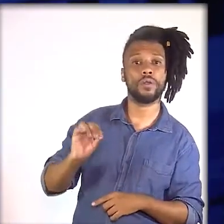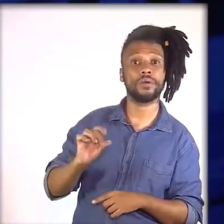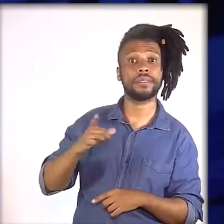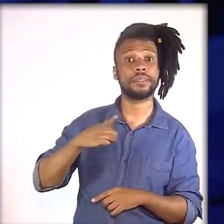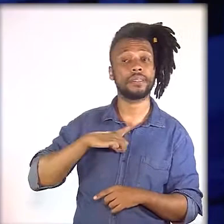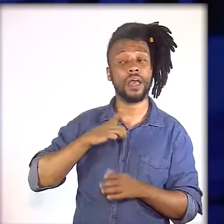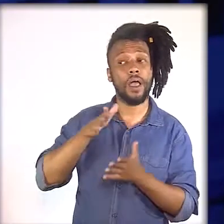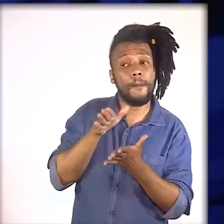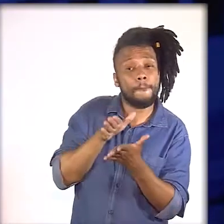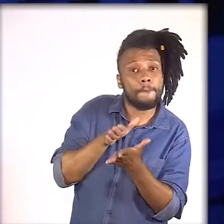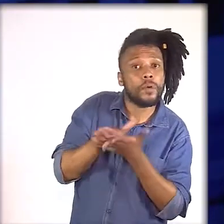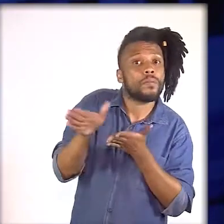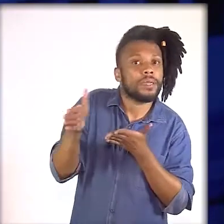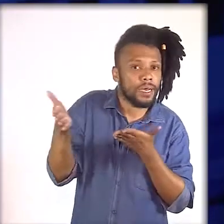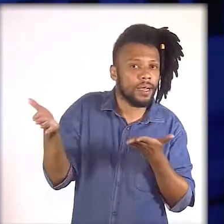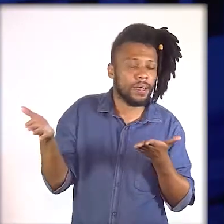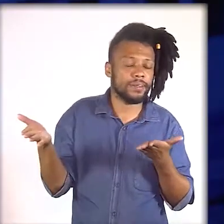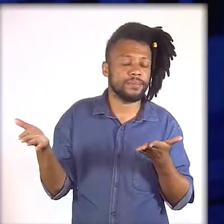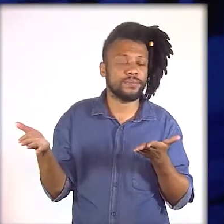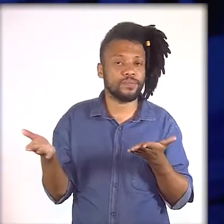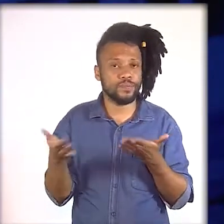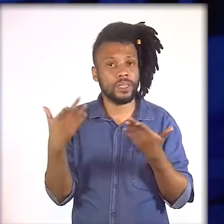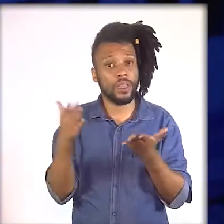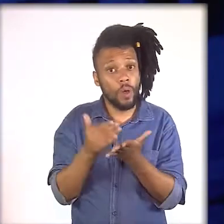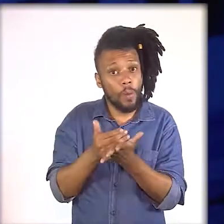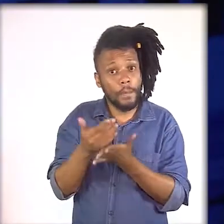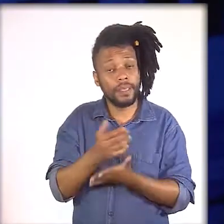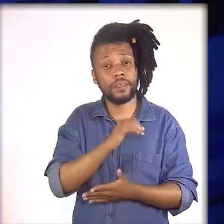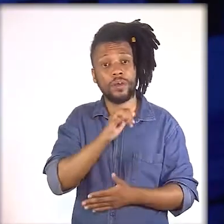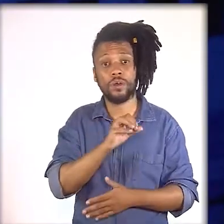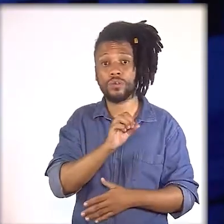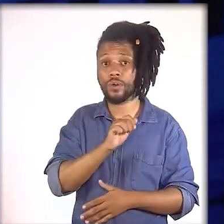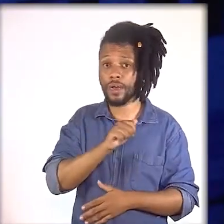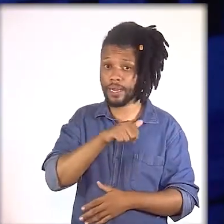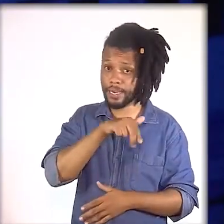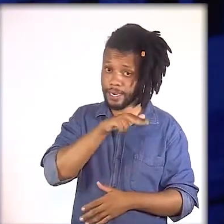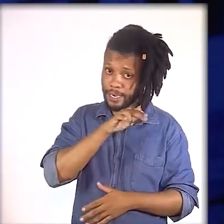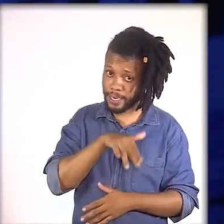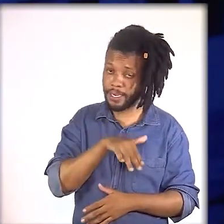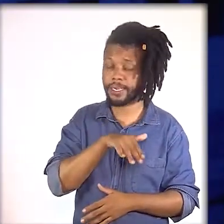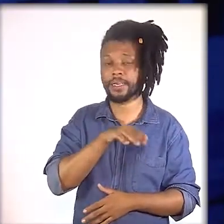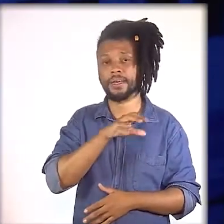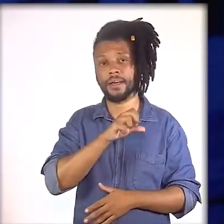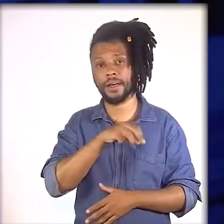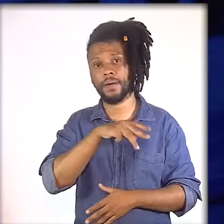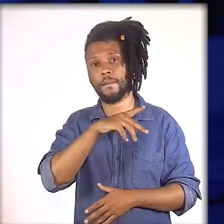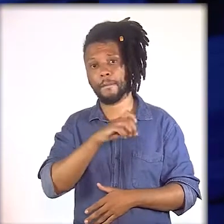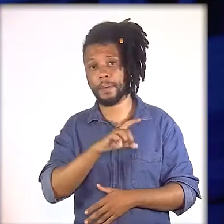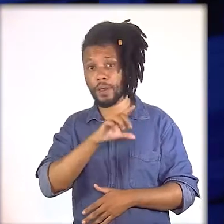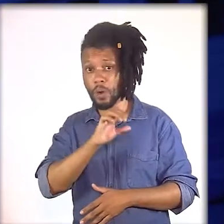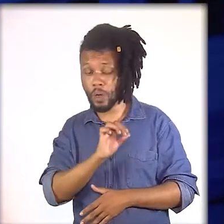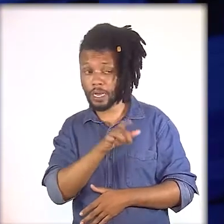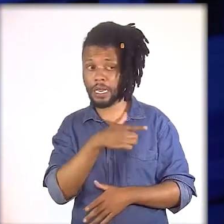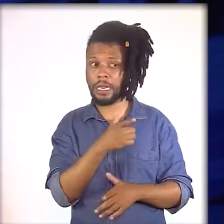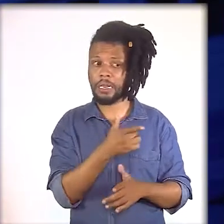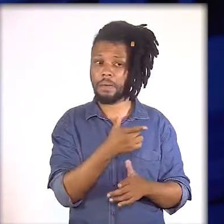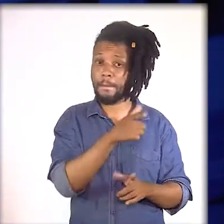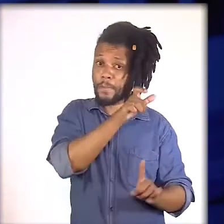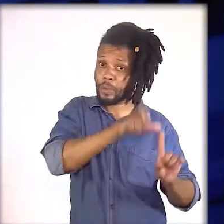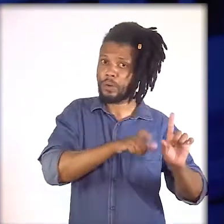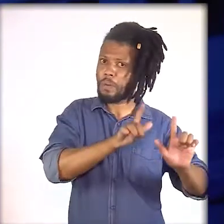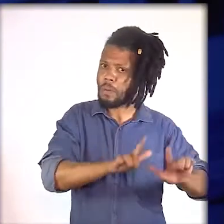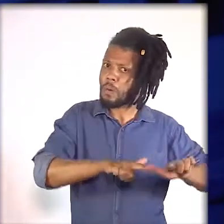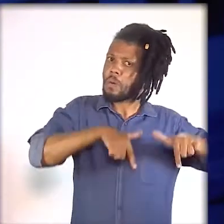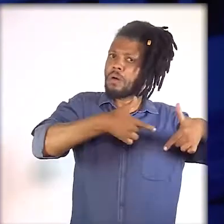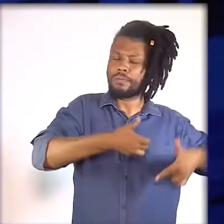ser publicado. E aí que entra o Joaquim Campelo como aquela figura que faz a coisa acontecer,